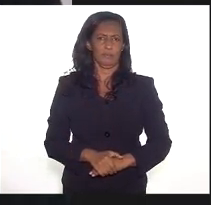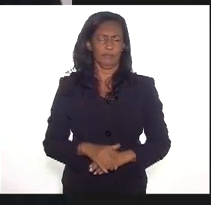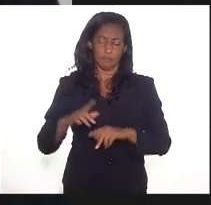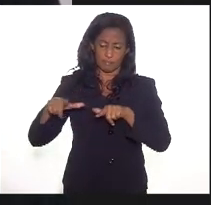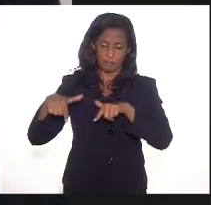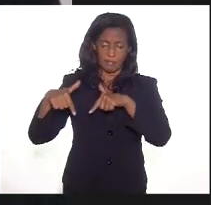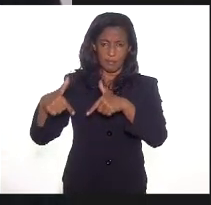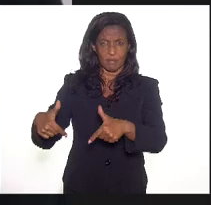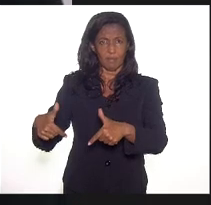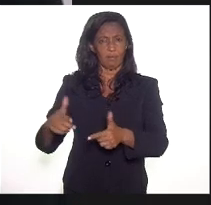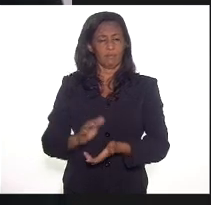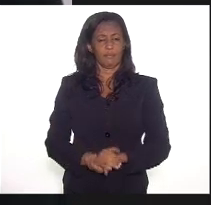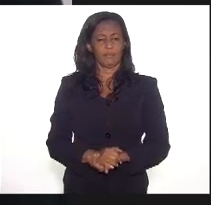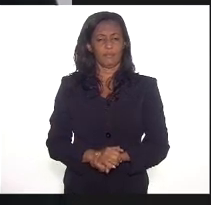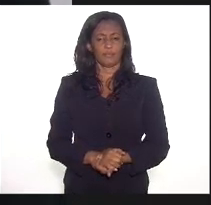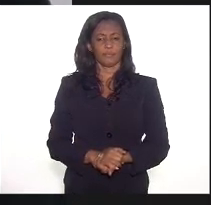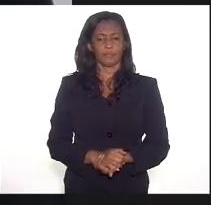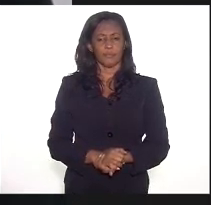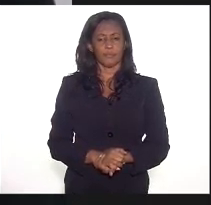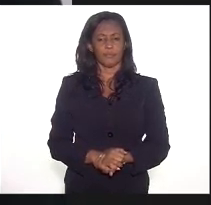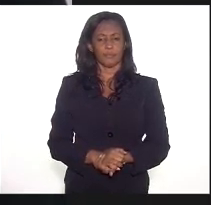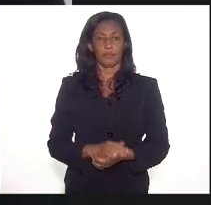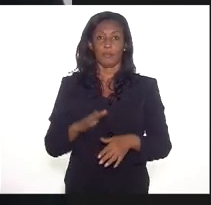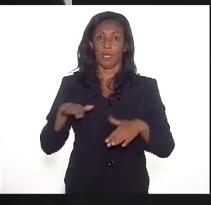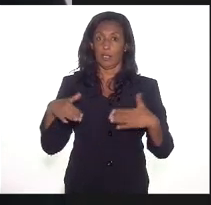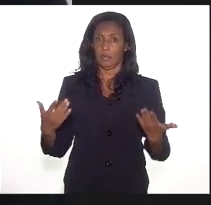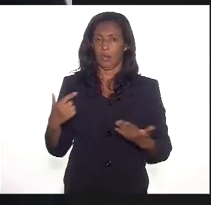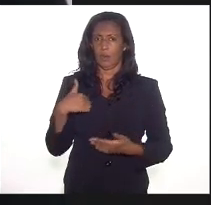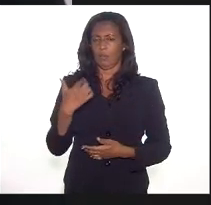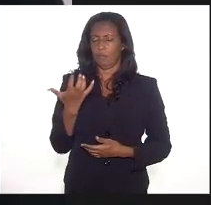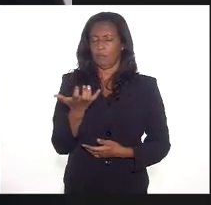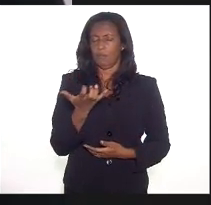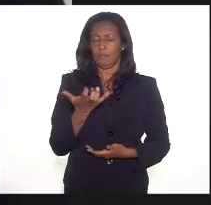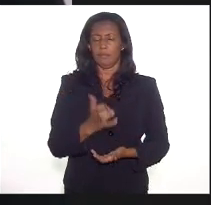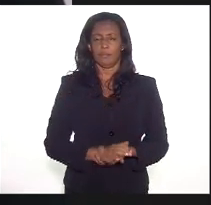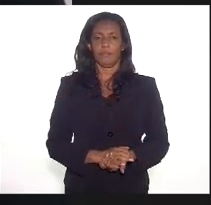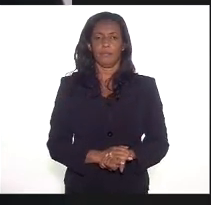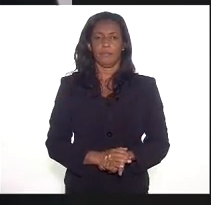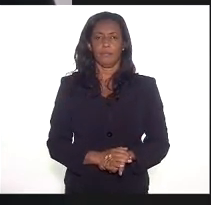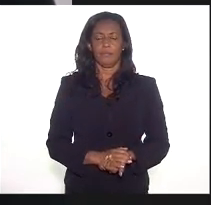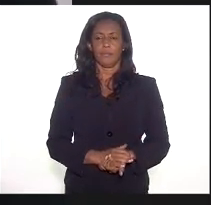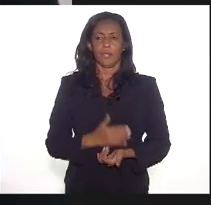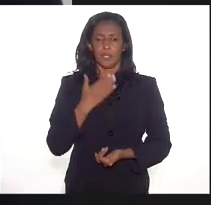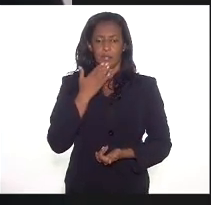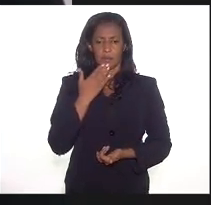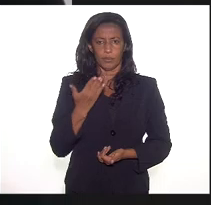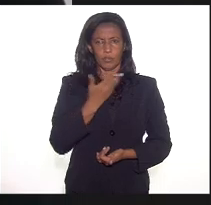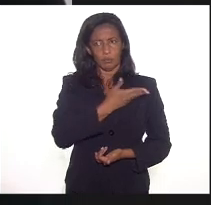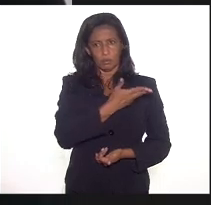ação cabível. Então, eu quero solicitar aqui aos nossos pares,